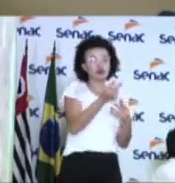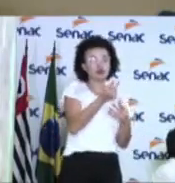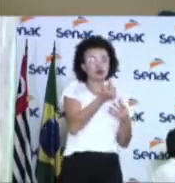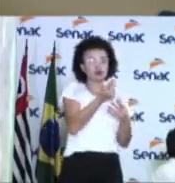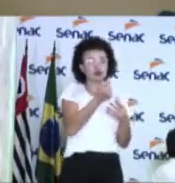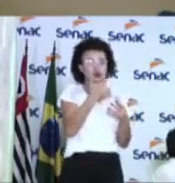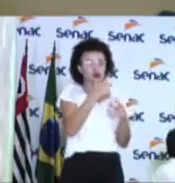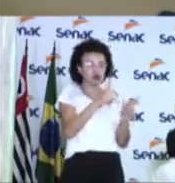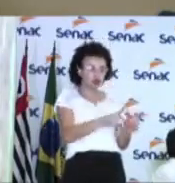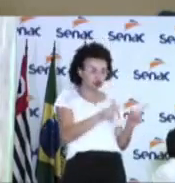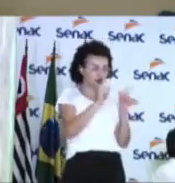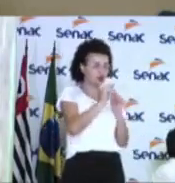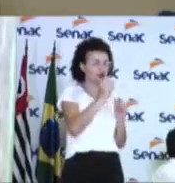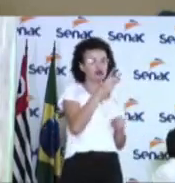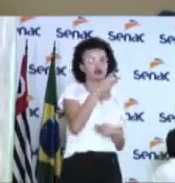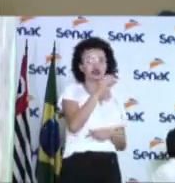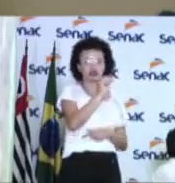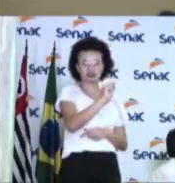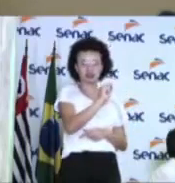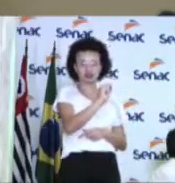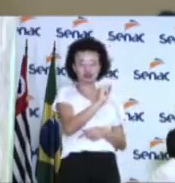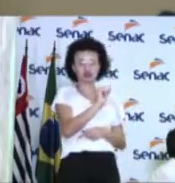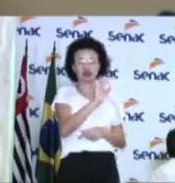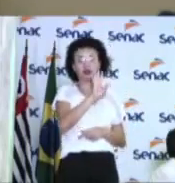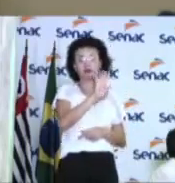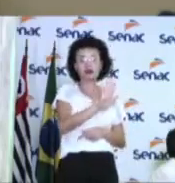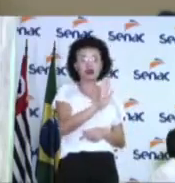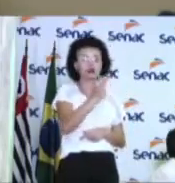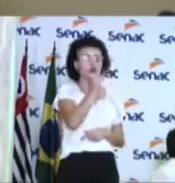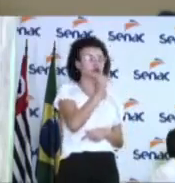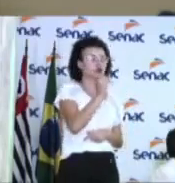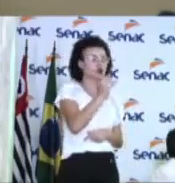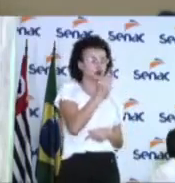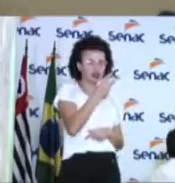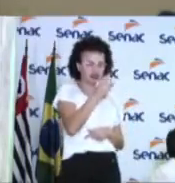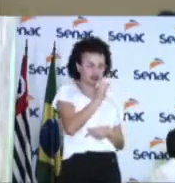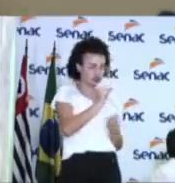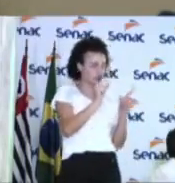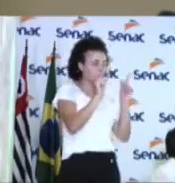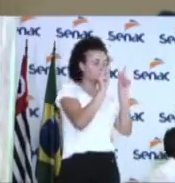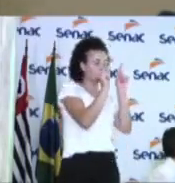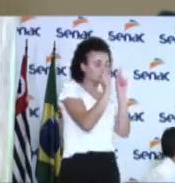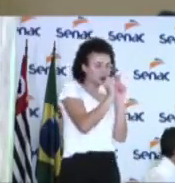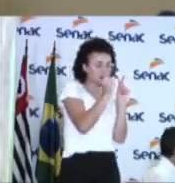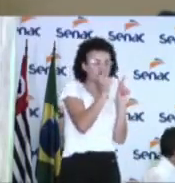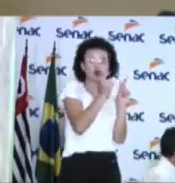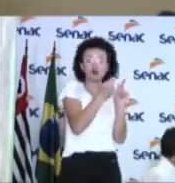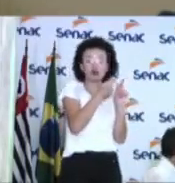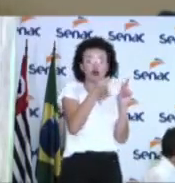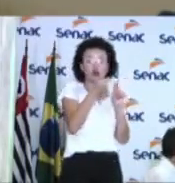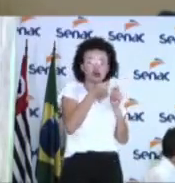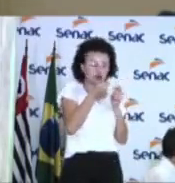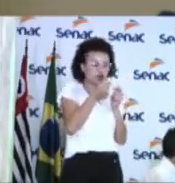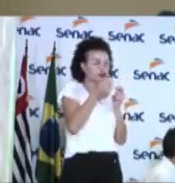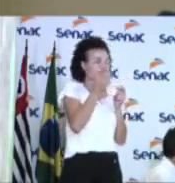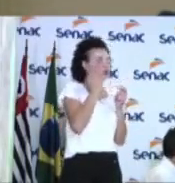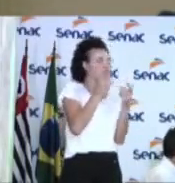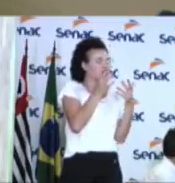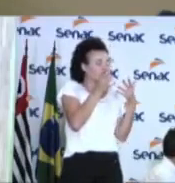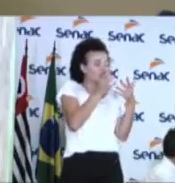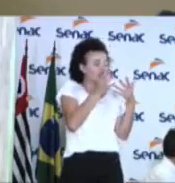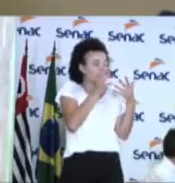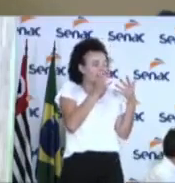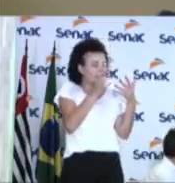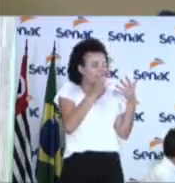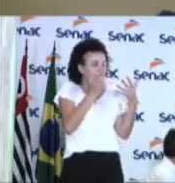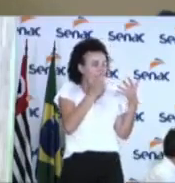Né? Então é claro que você não vai ter o mesmo controle de cada pecinha, cada ceninha, cada coisa. E da mesma forma dentro da